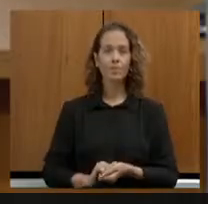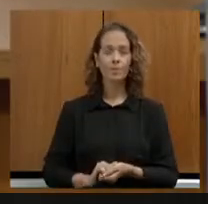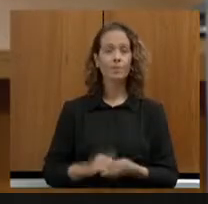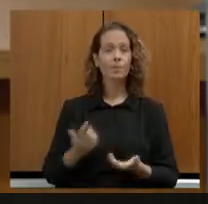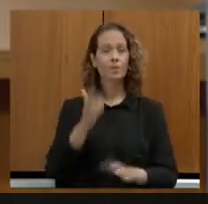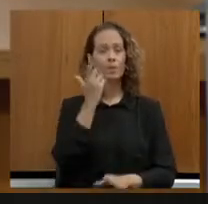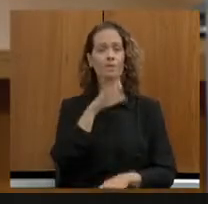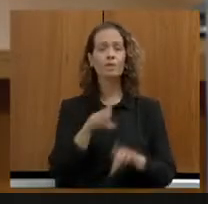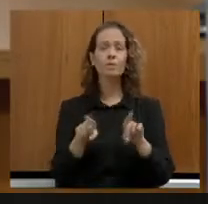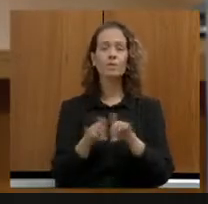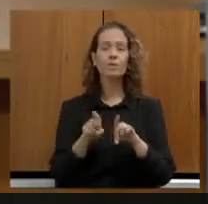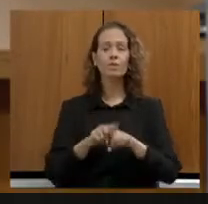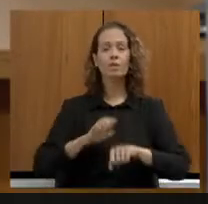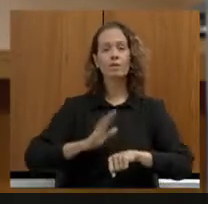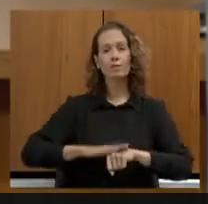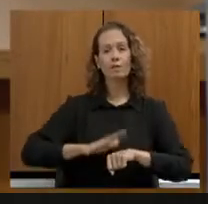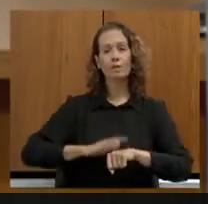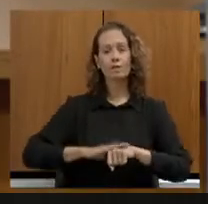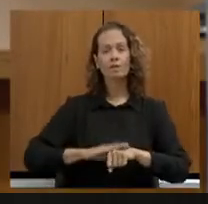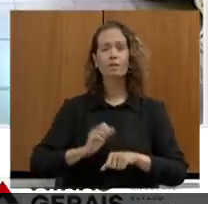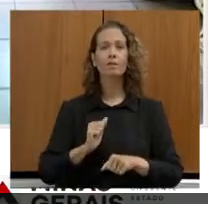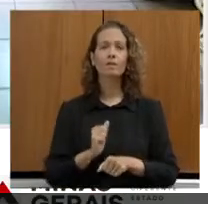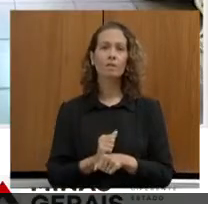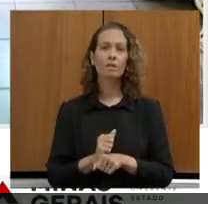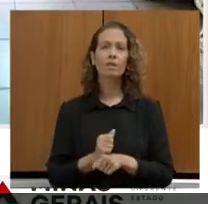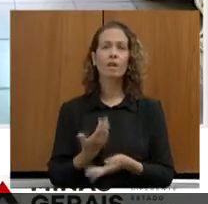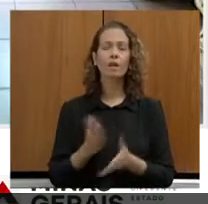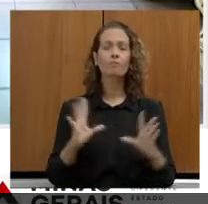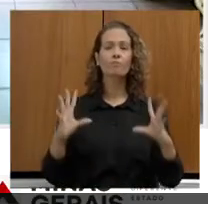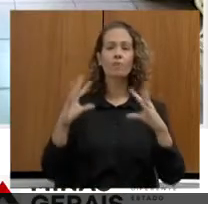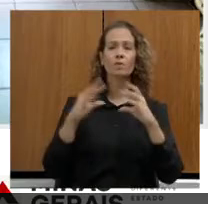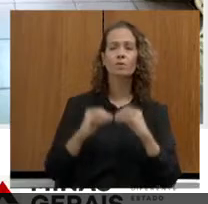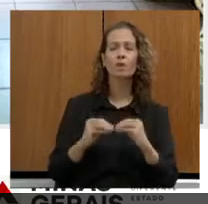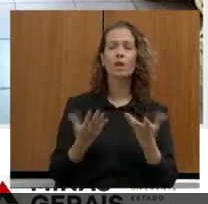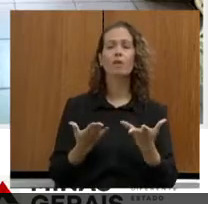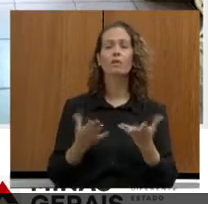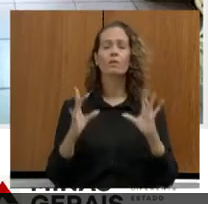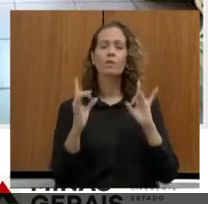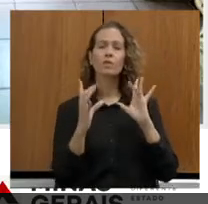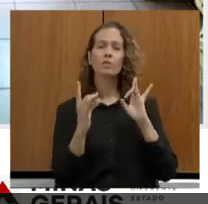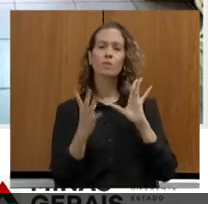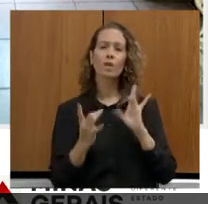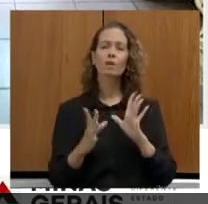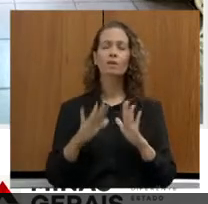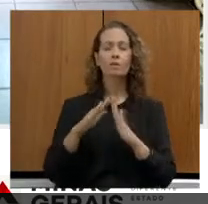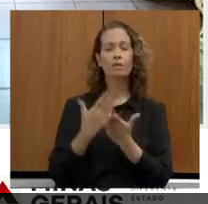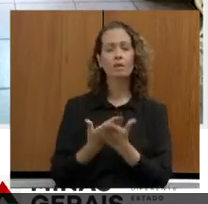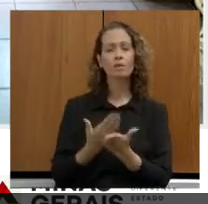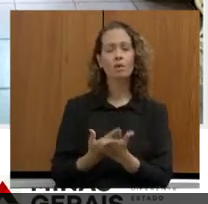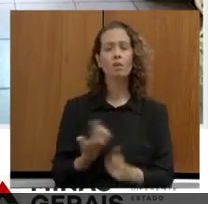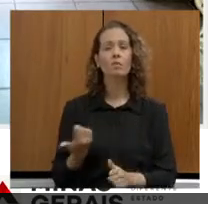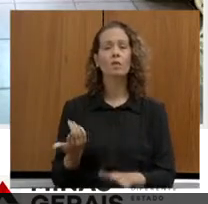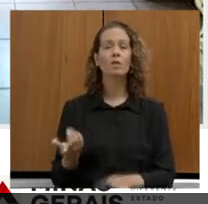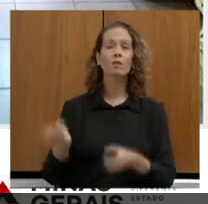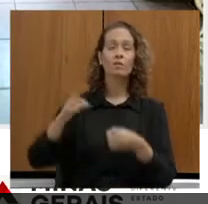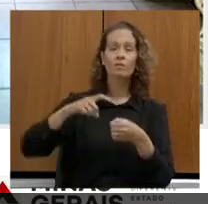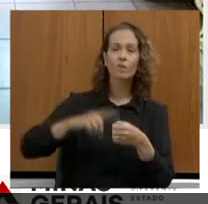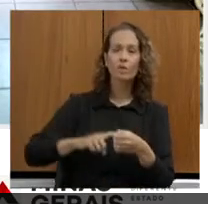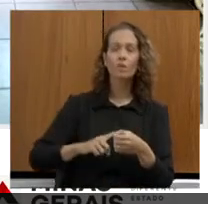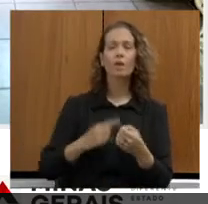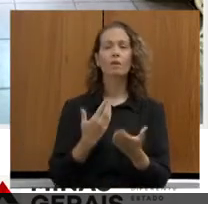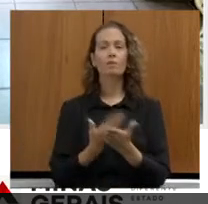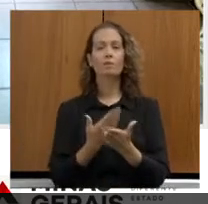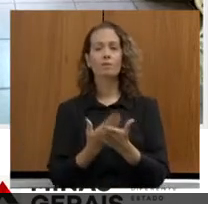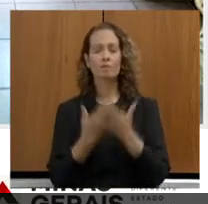conseguimos fazer também a aplicação do check list nas escolas para preparar a retomada das atividades é também algo que